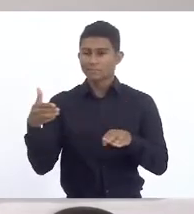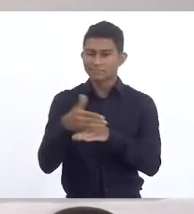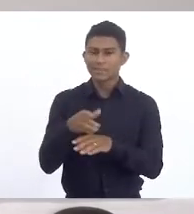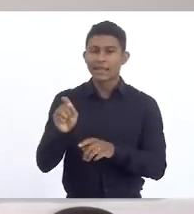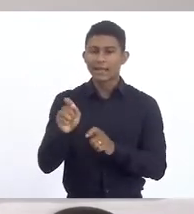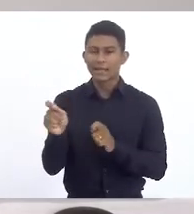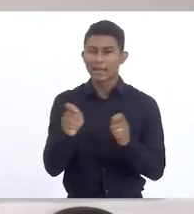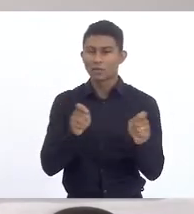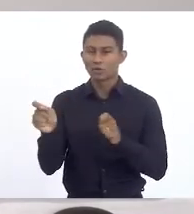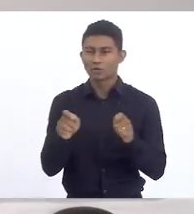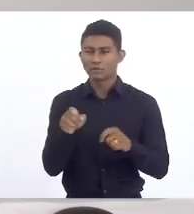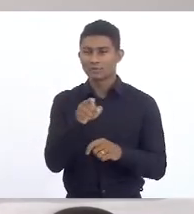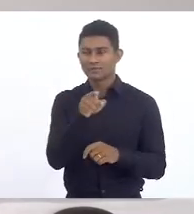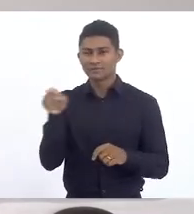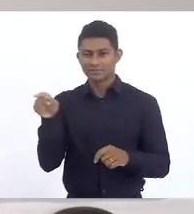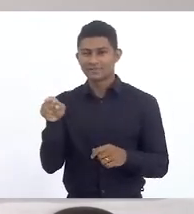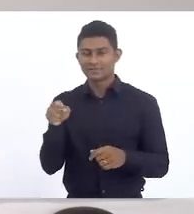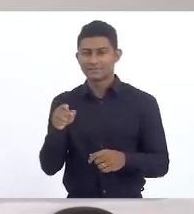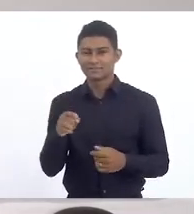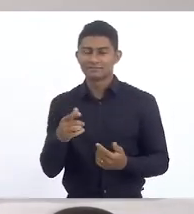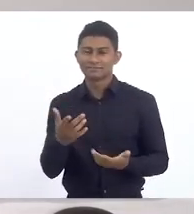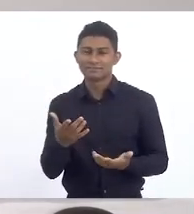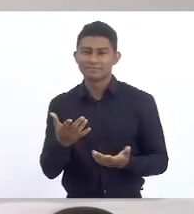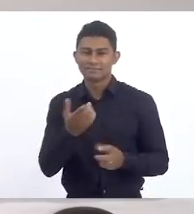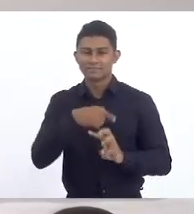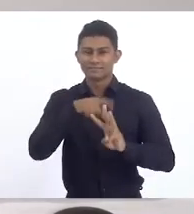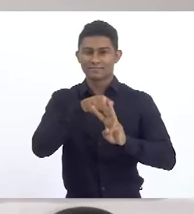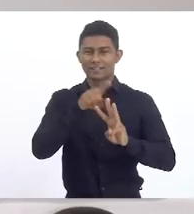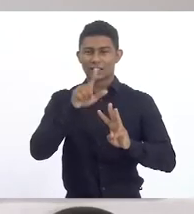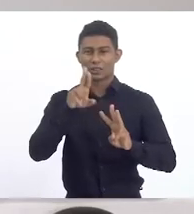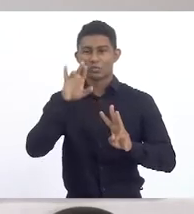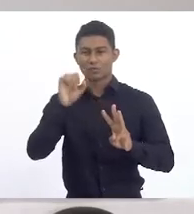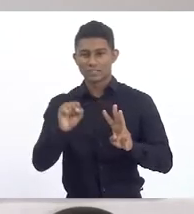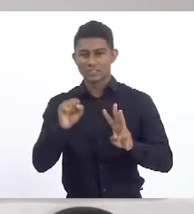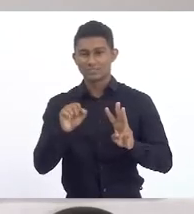e tricolor de carteirinha, Luiz Martins.